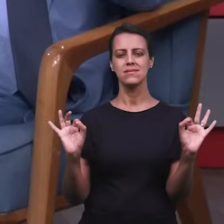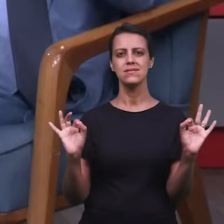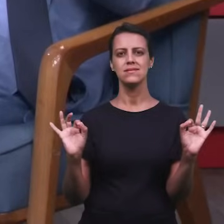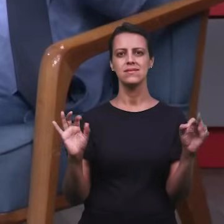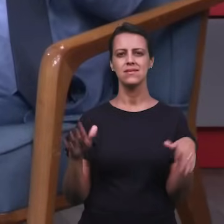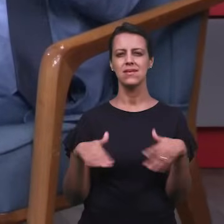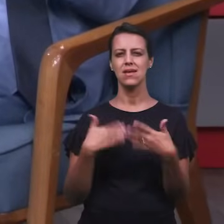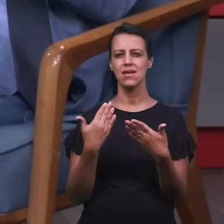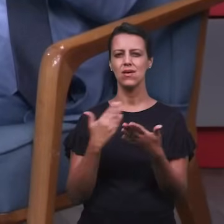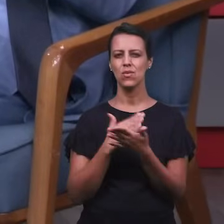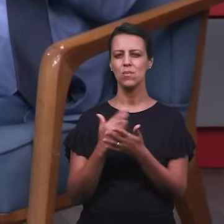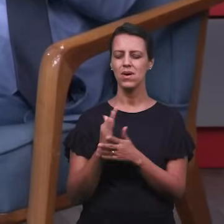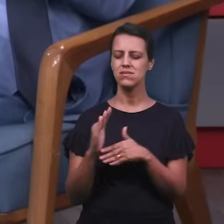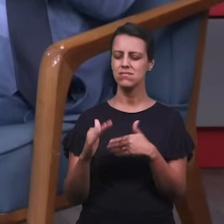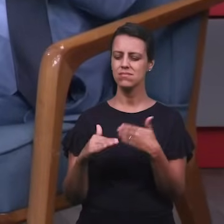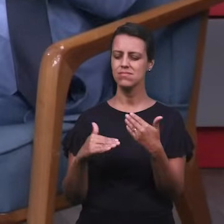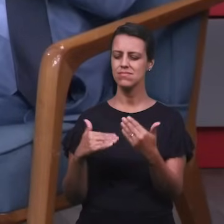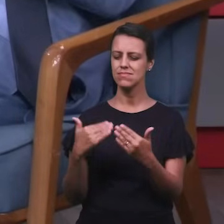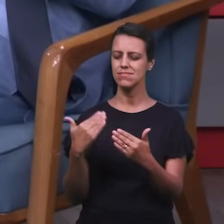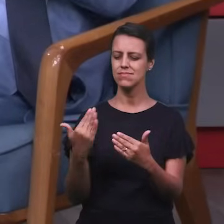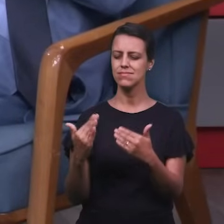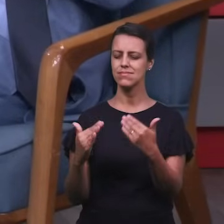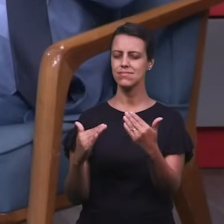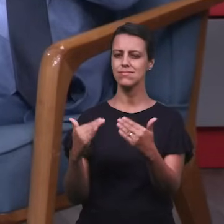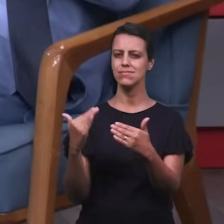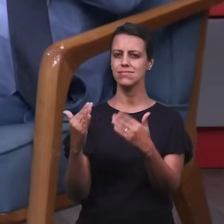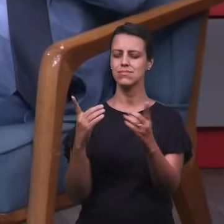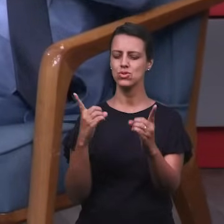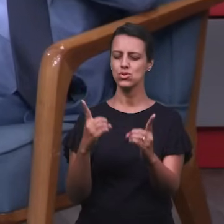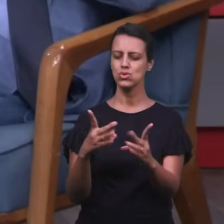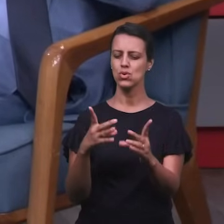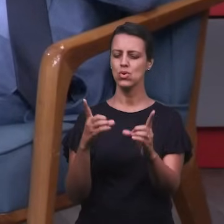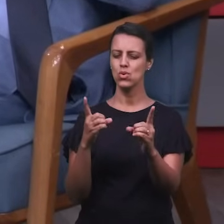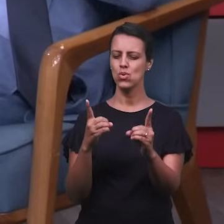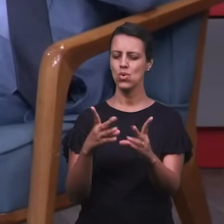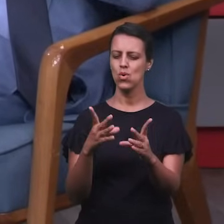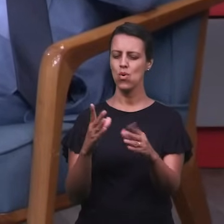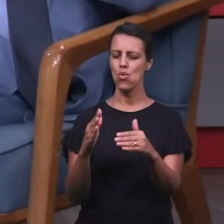foi se formando uma doutrina